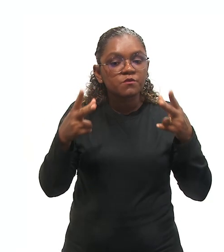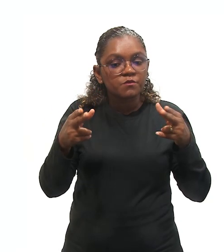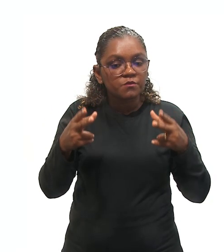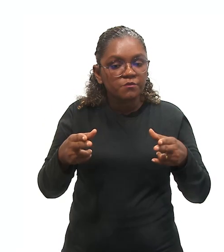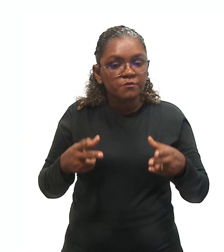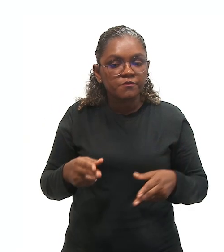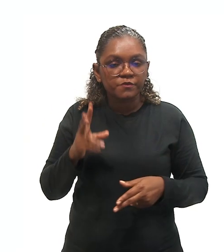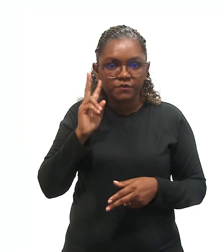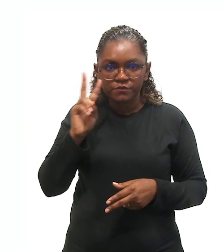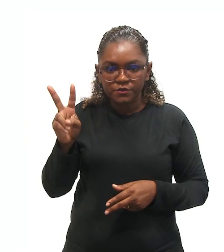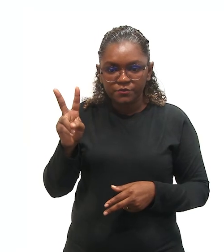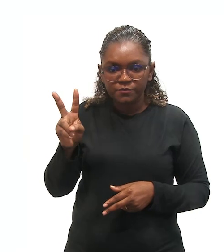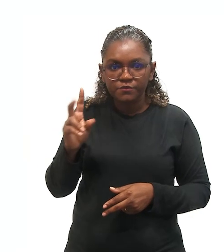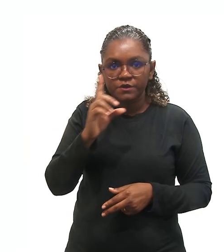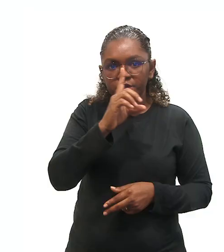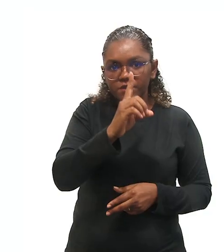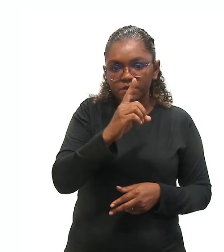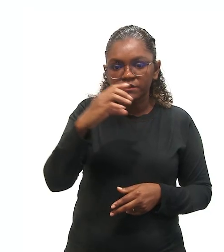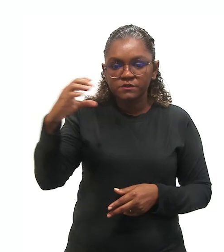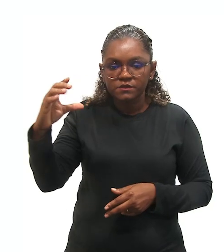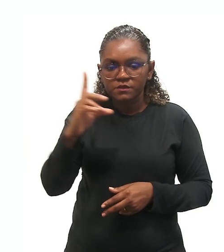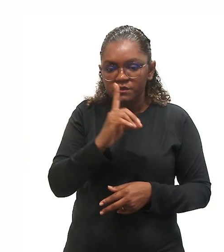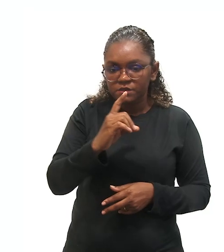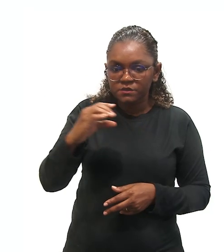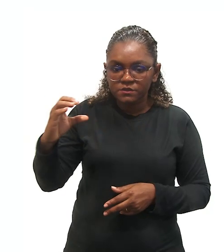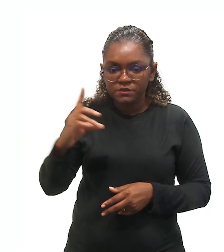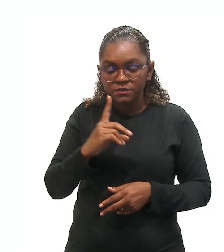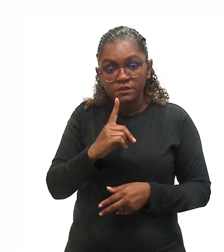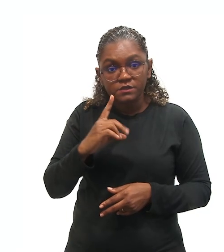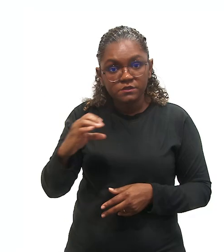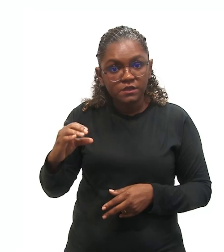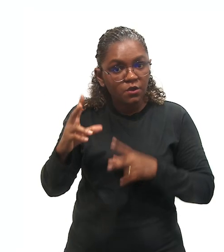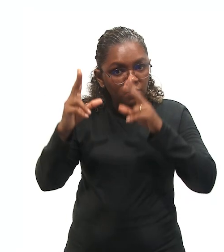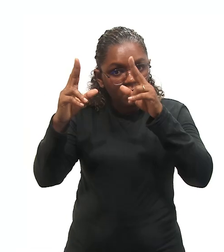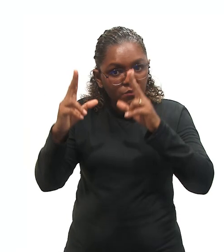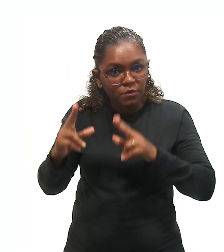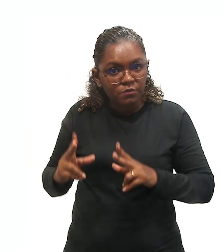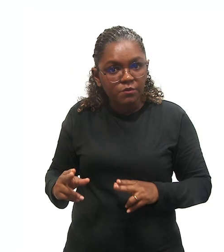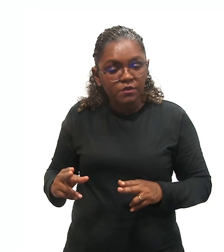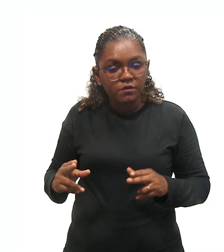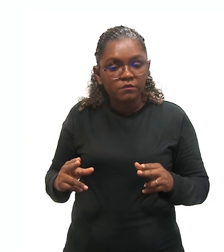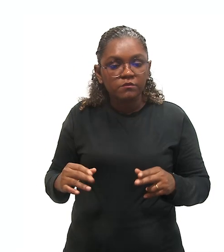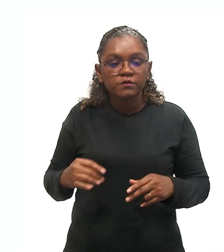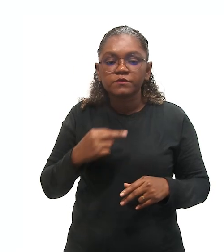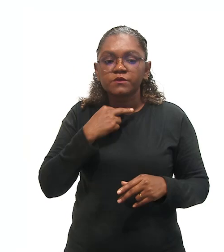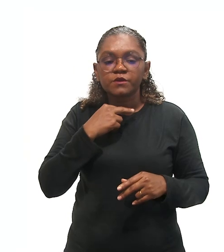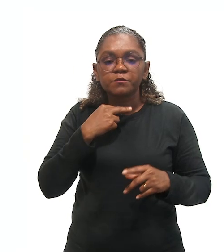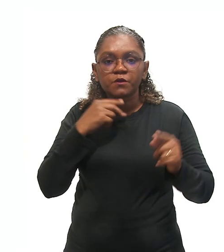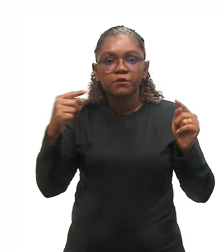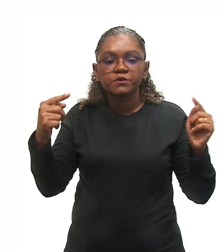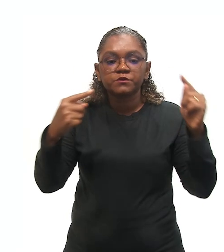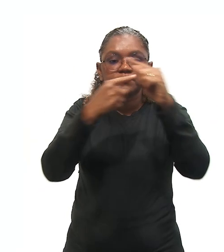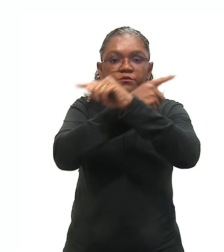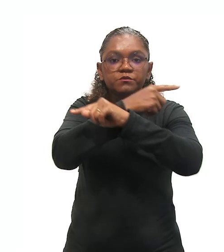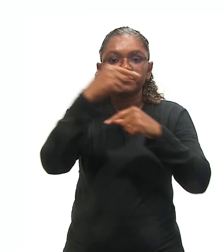natureza, débito e crédito.